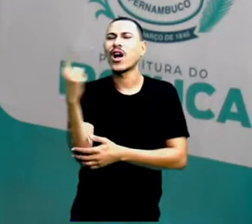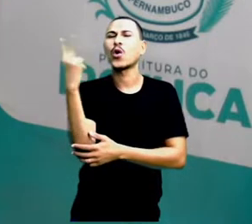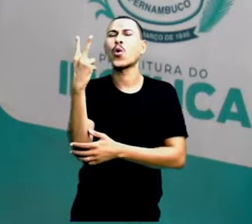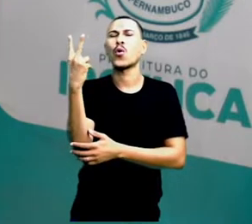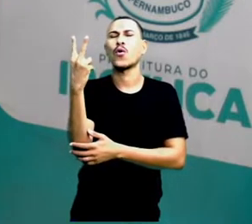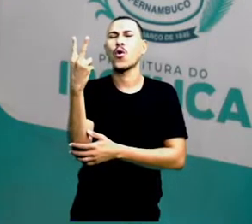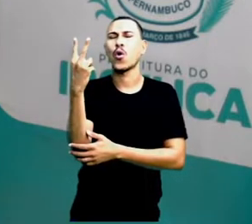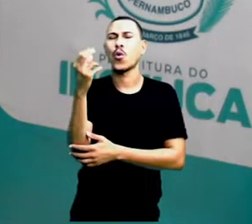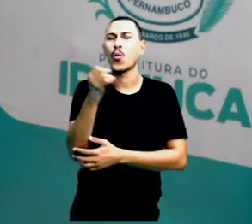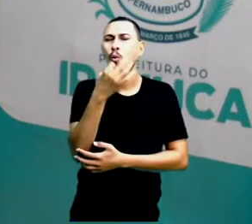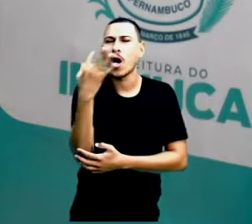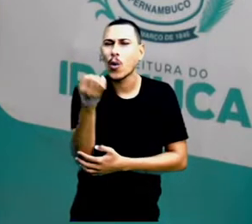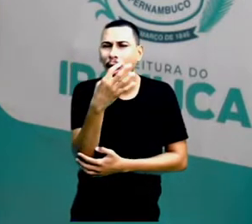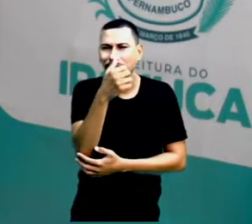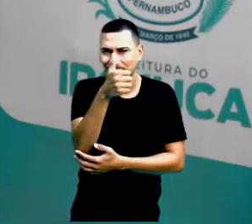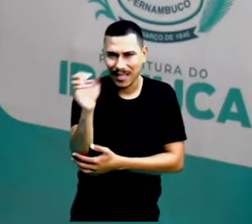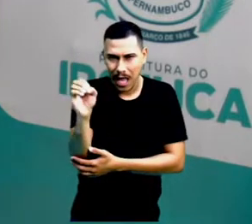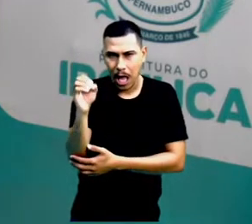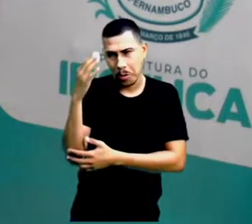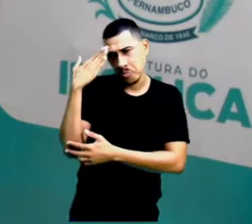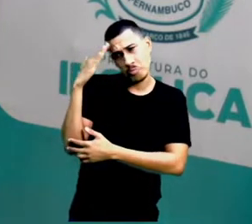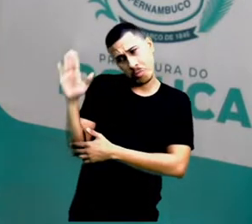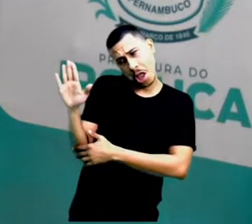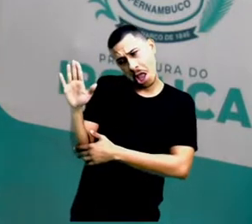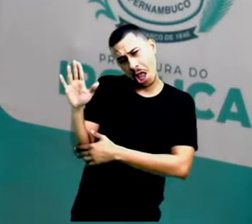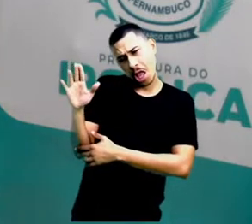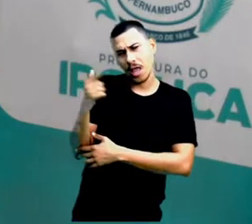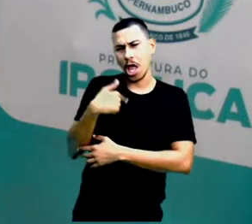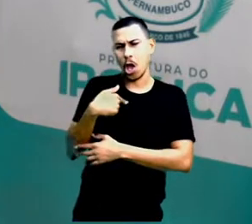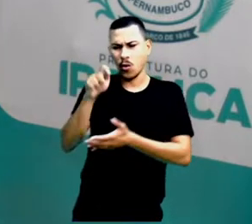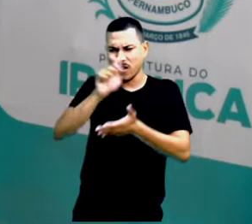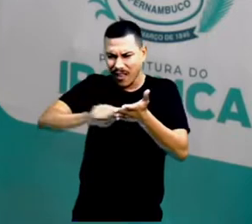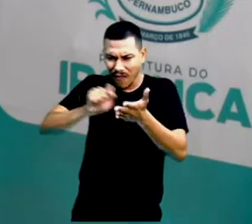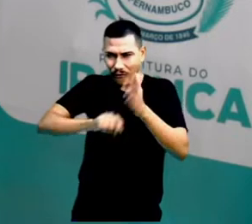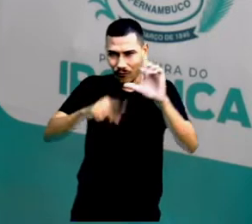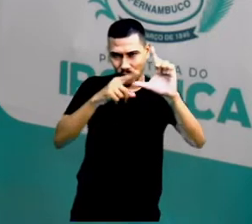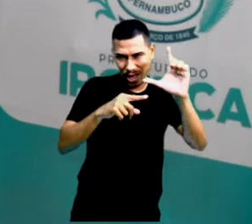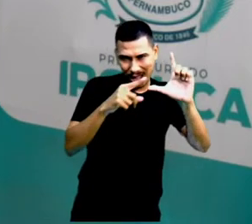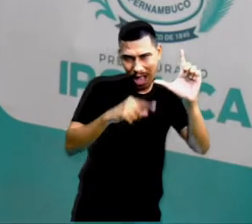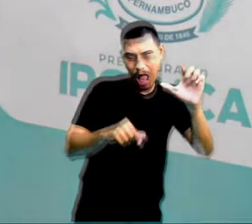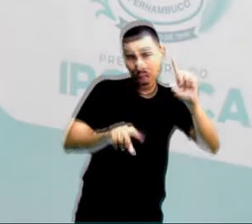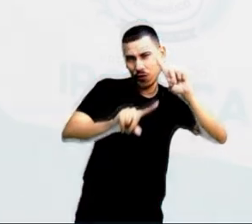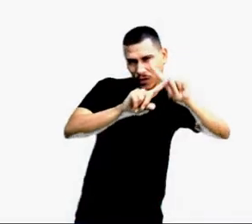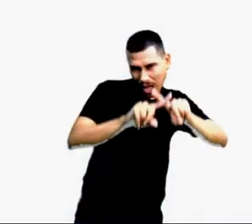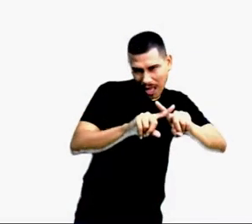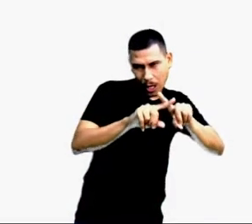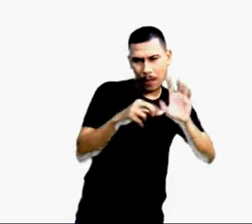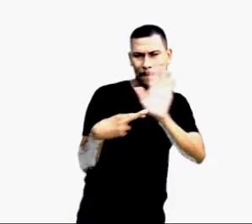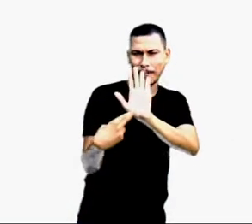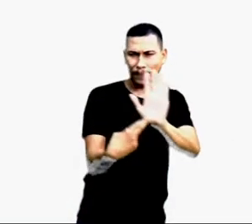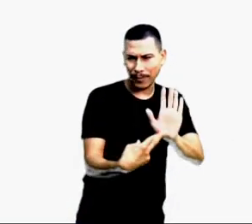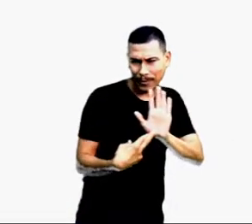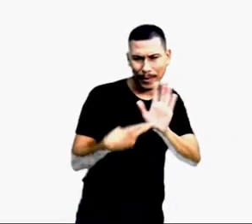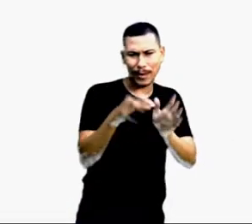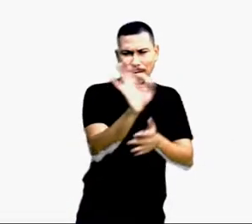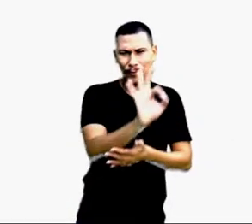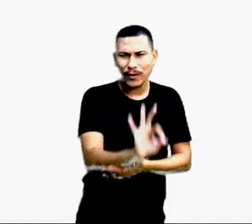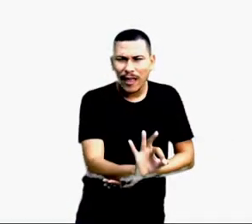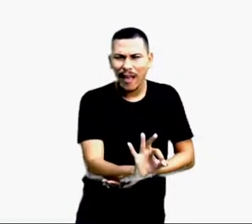quanto? Como eu não sei, eu vou colocar a letra X para representar esta